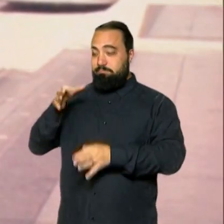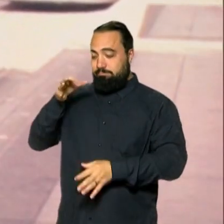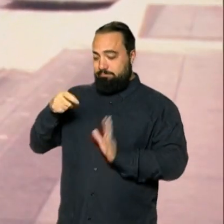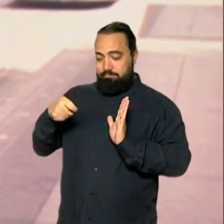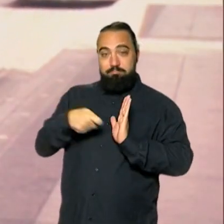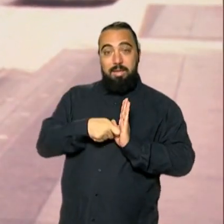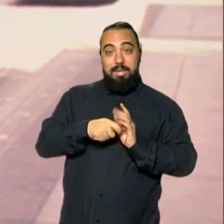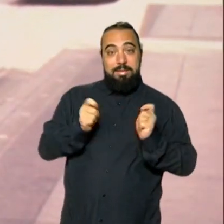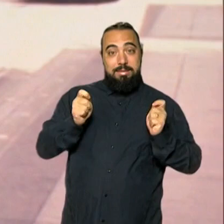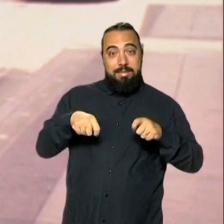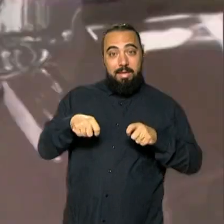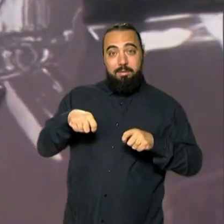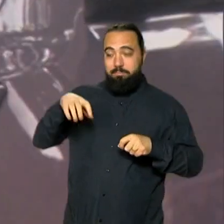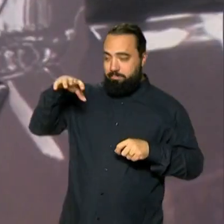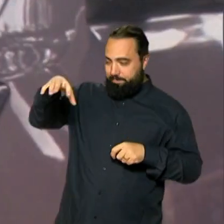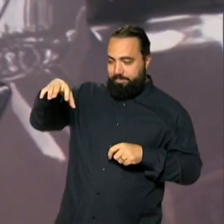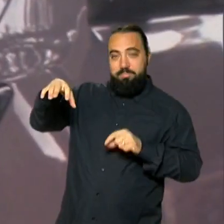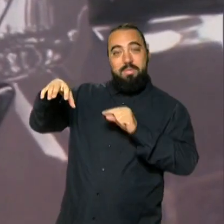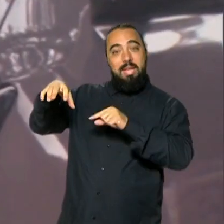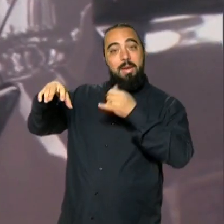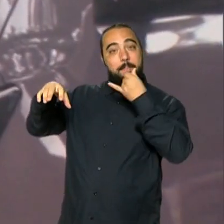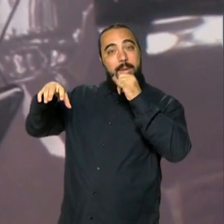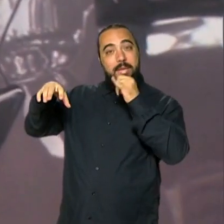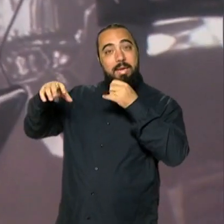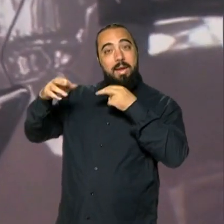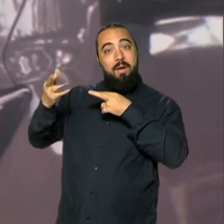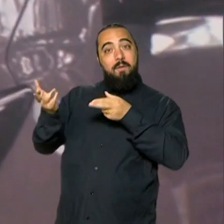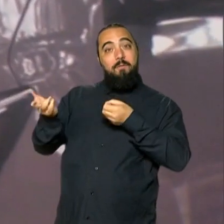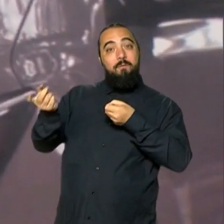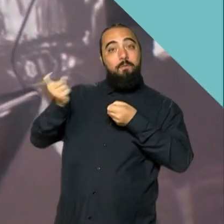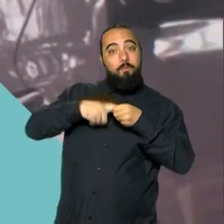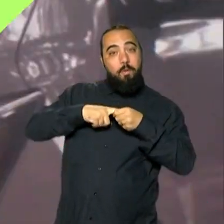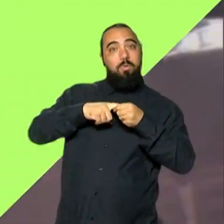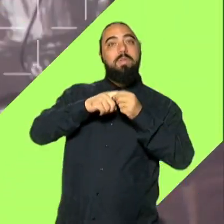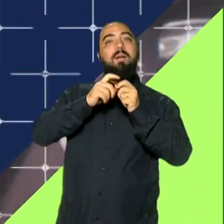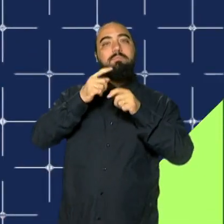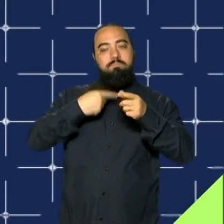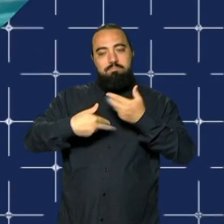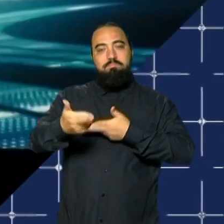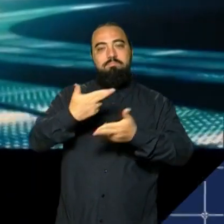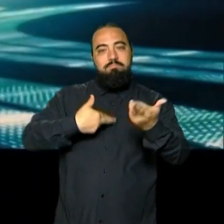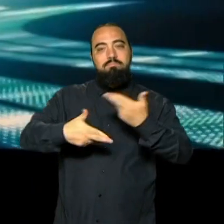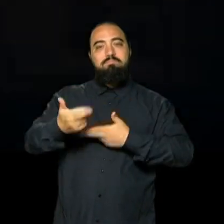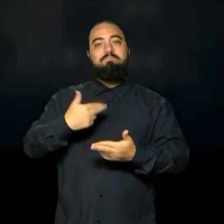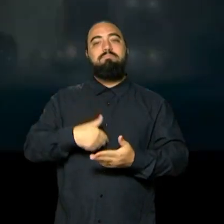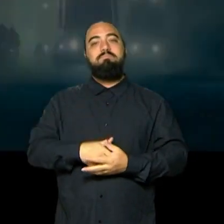proposta vai permitir que a bateria do carro devolva energia para a rede elétrica.